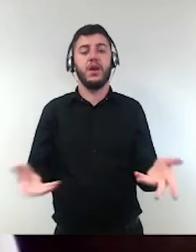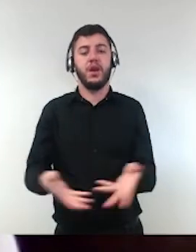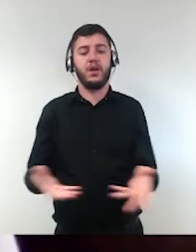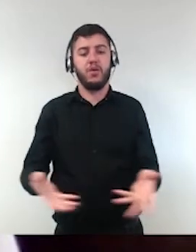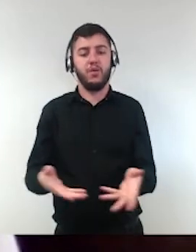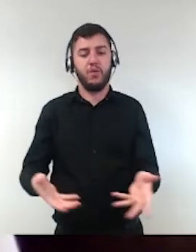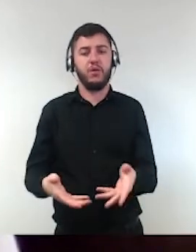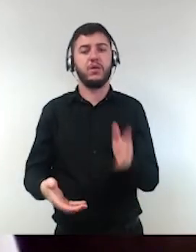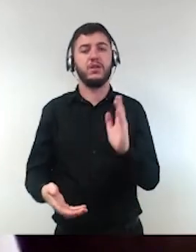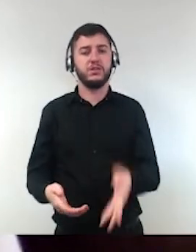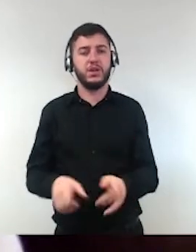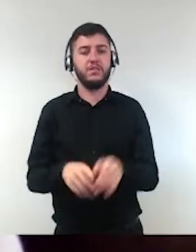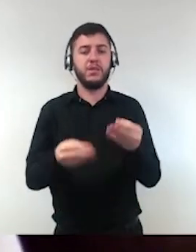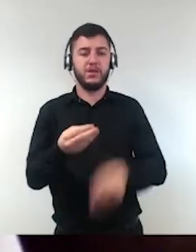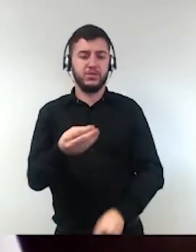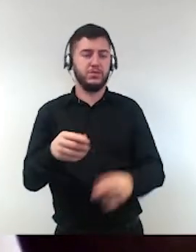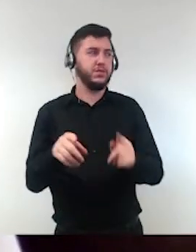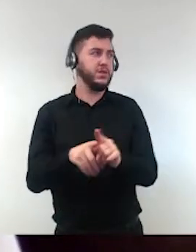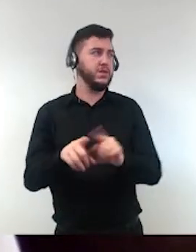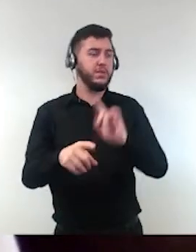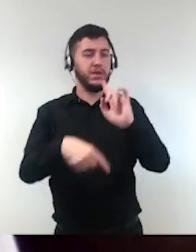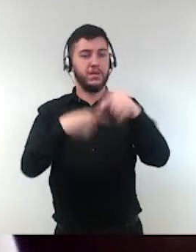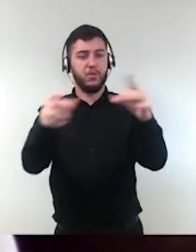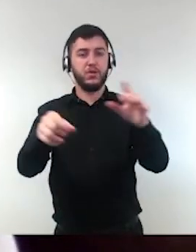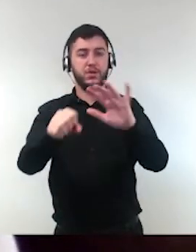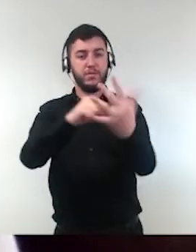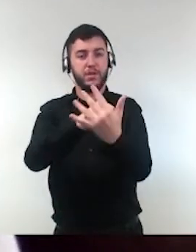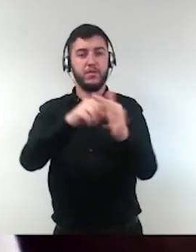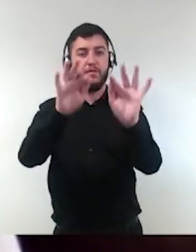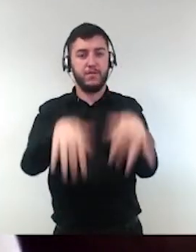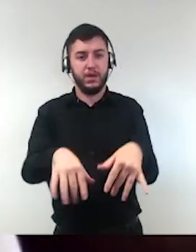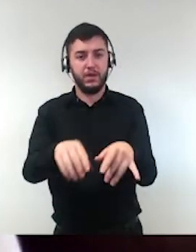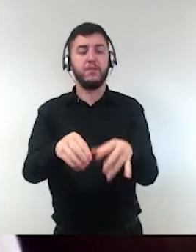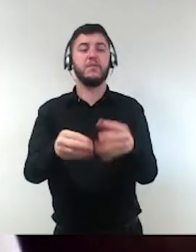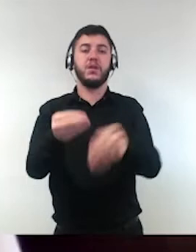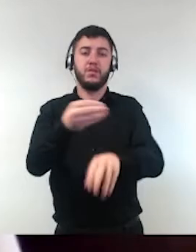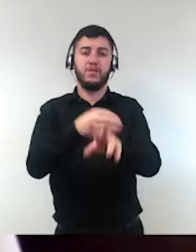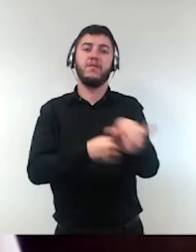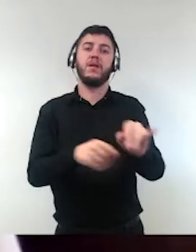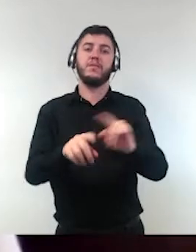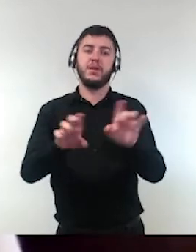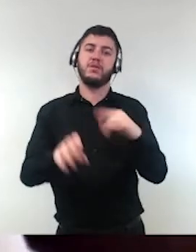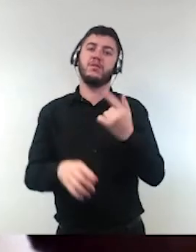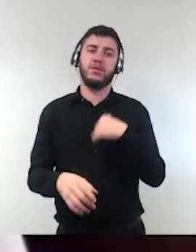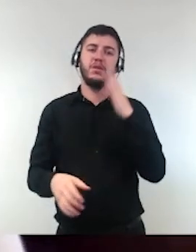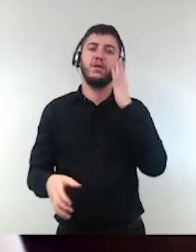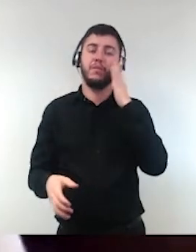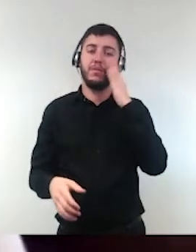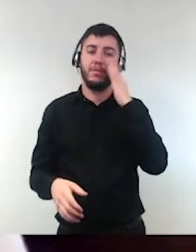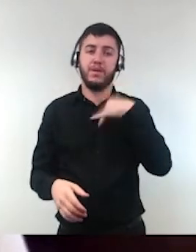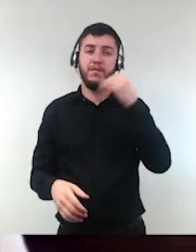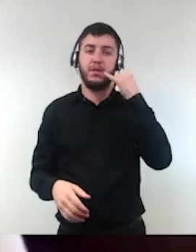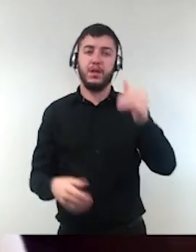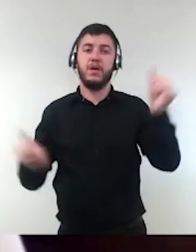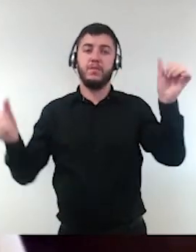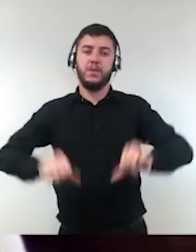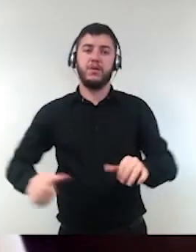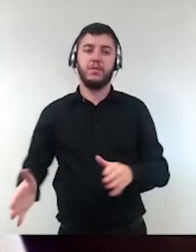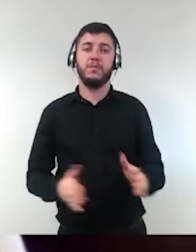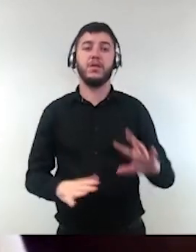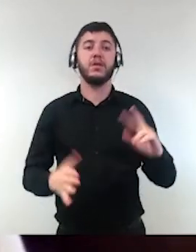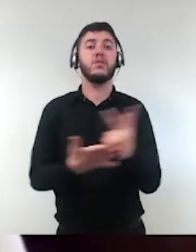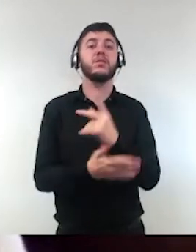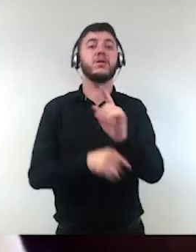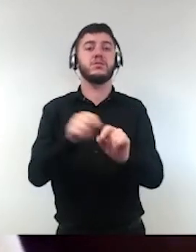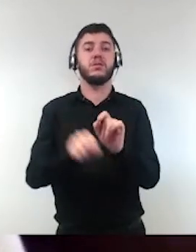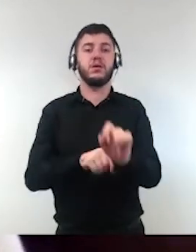as contribuições que a justiça brasileira já deu a esse novo momento da justiça? O